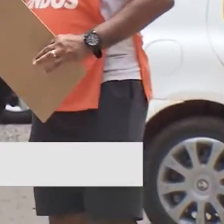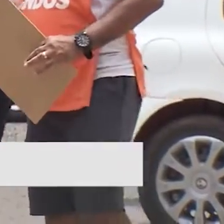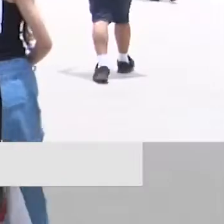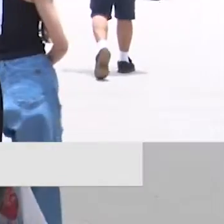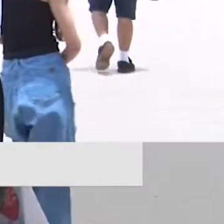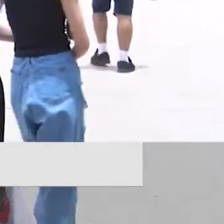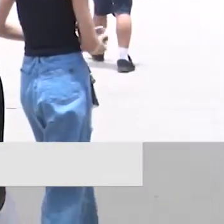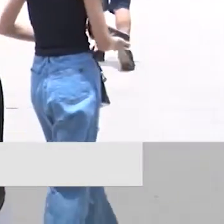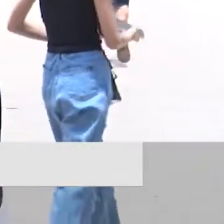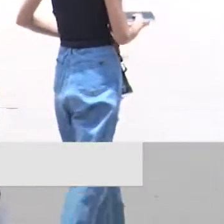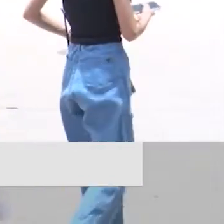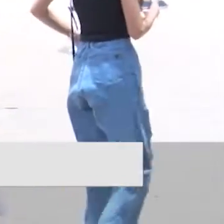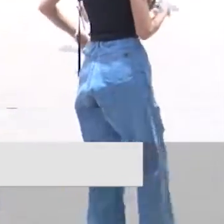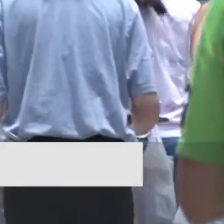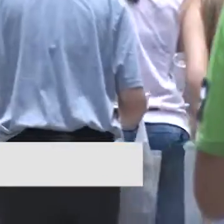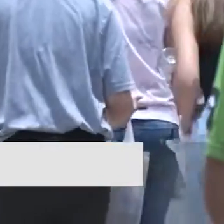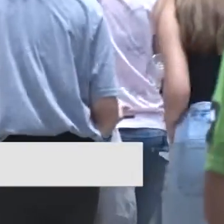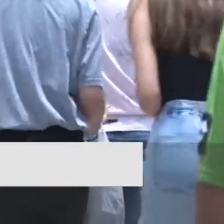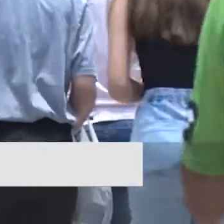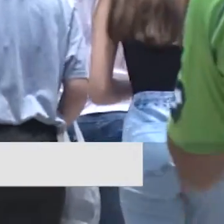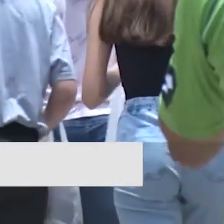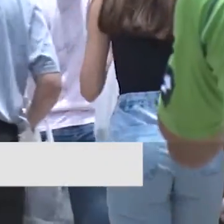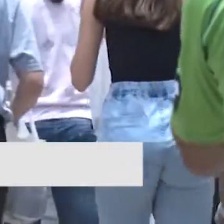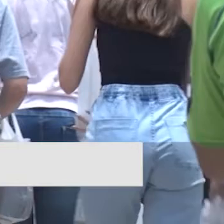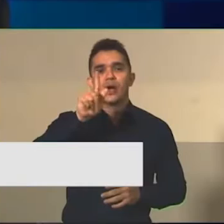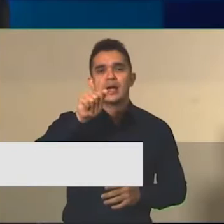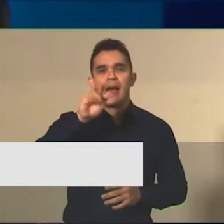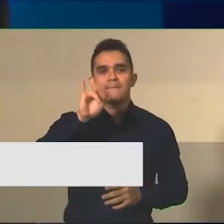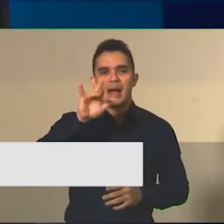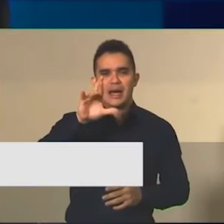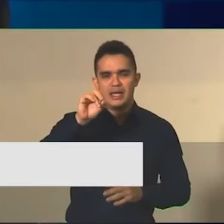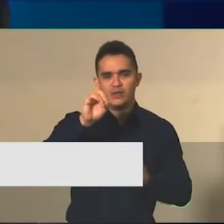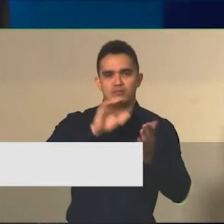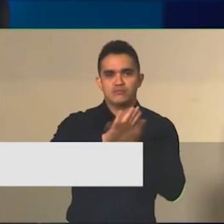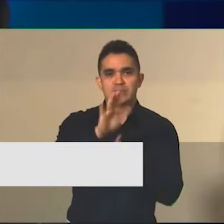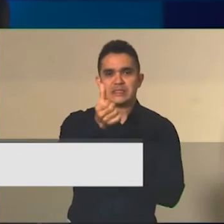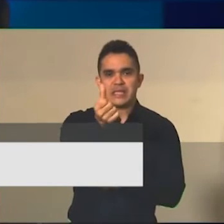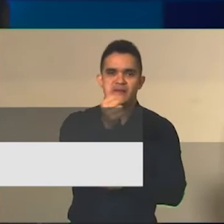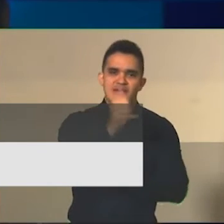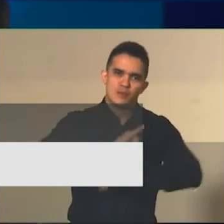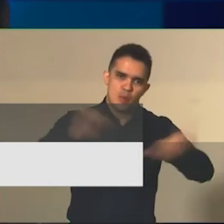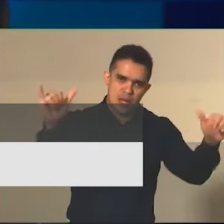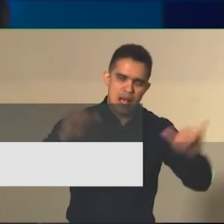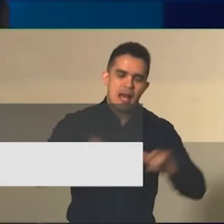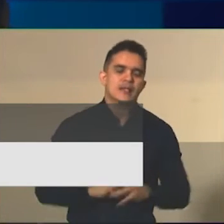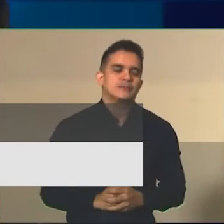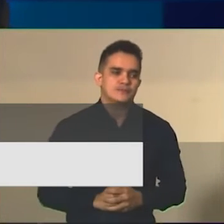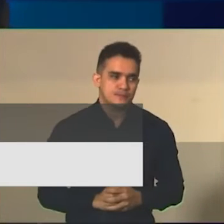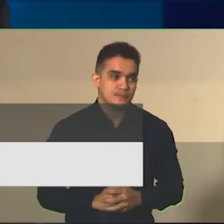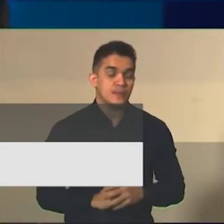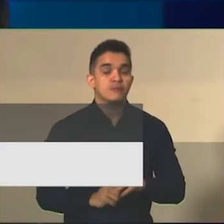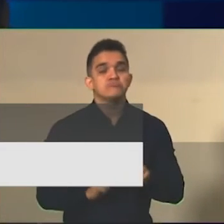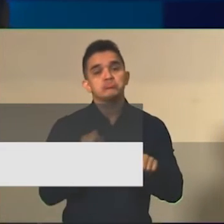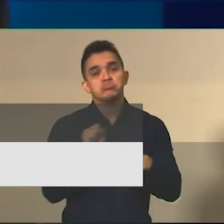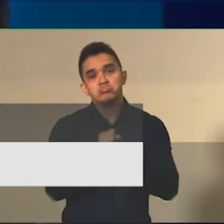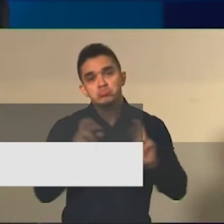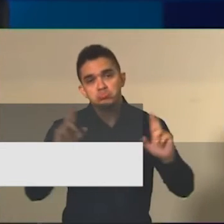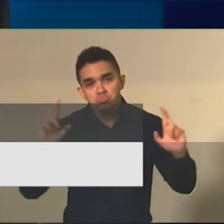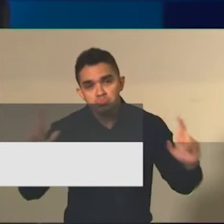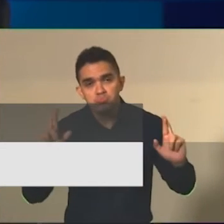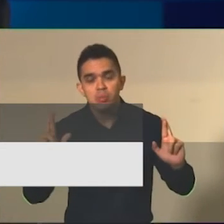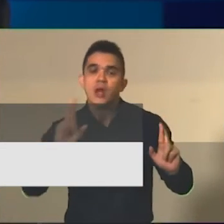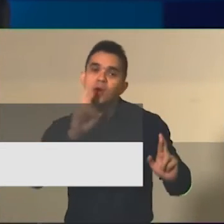o resultado final sai no dia 13 de Fevereiro esperamos aí né Que empresa de fevereiro de 2023